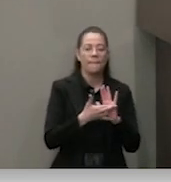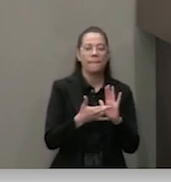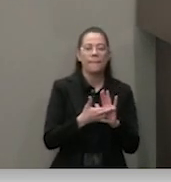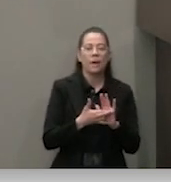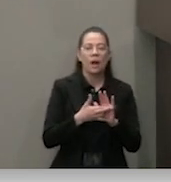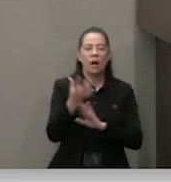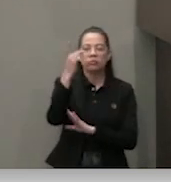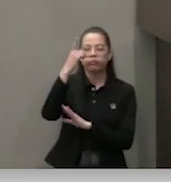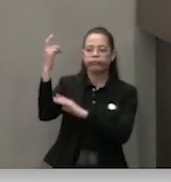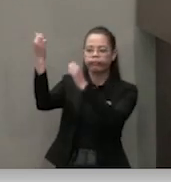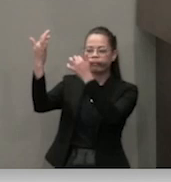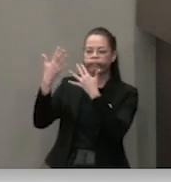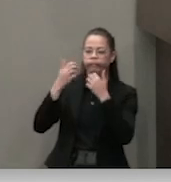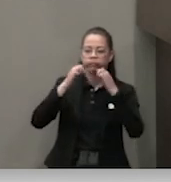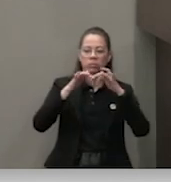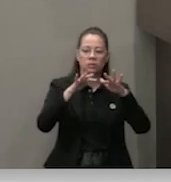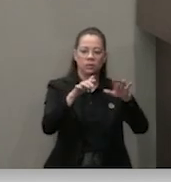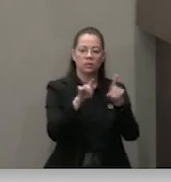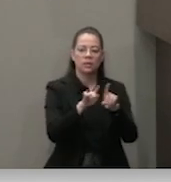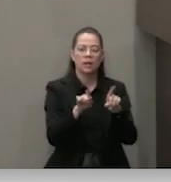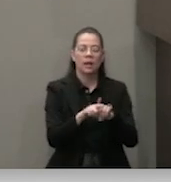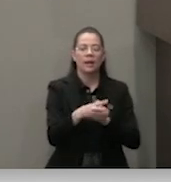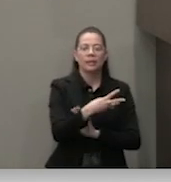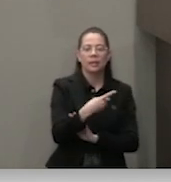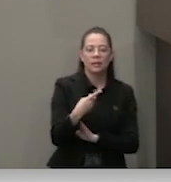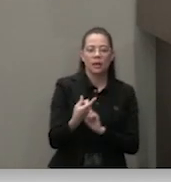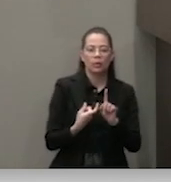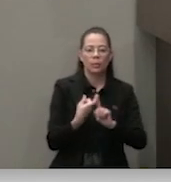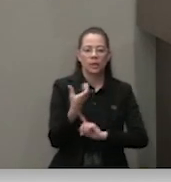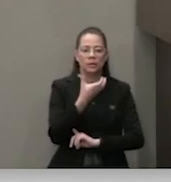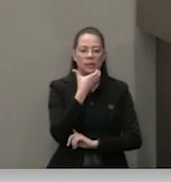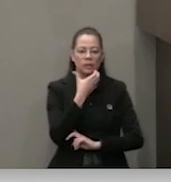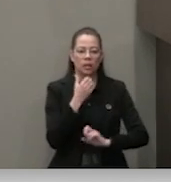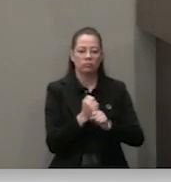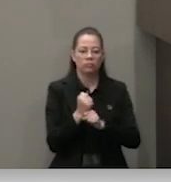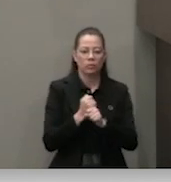Janeiro de 2021 a 31/12